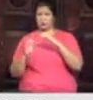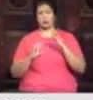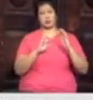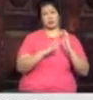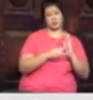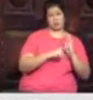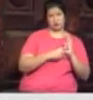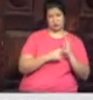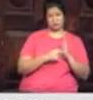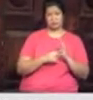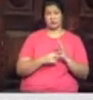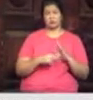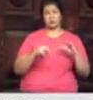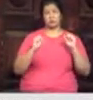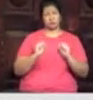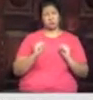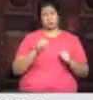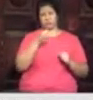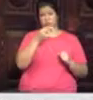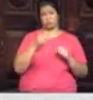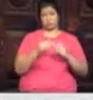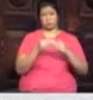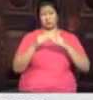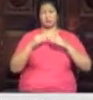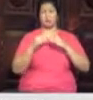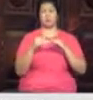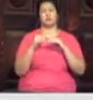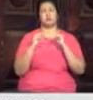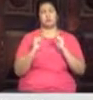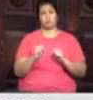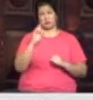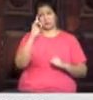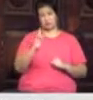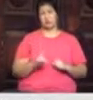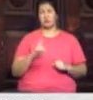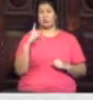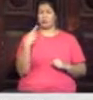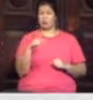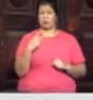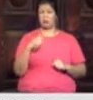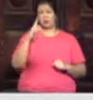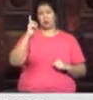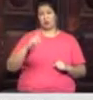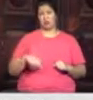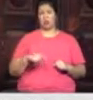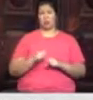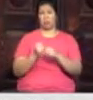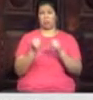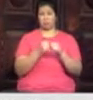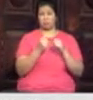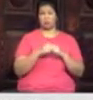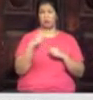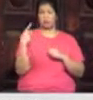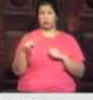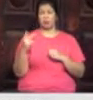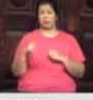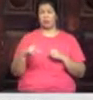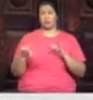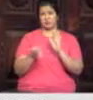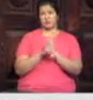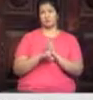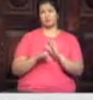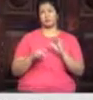A possibilidade de renúncia a direitos pela via da flexibilização vai fragmentar a organização dos trabalhadores e a própria